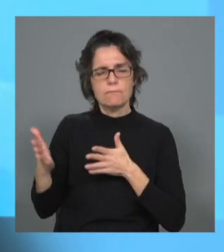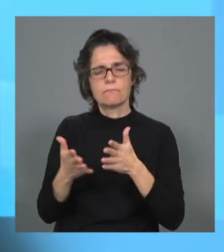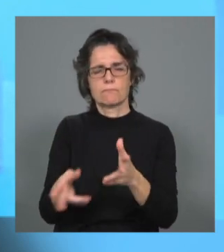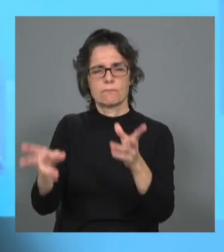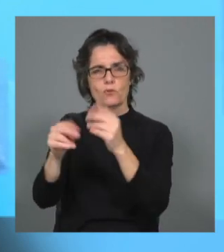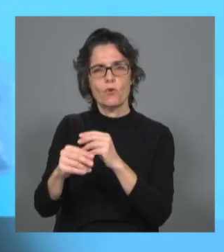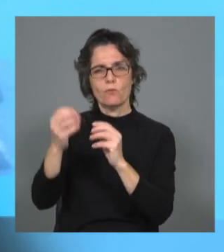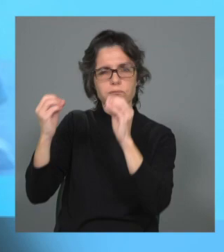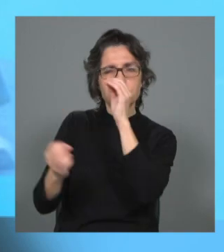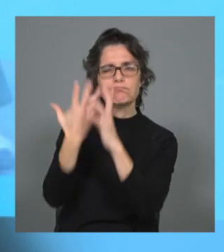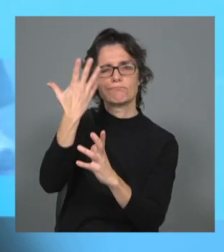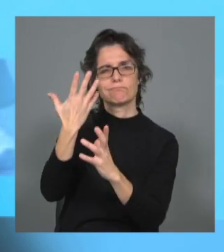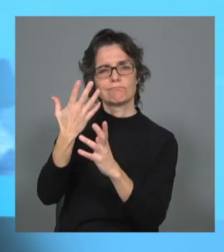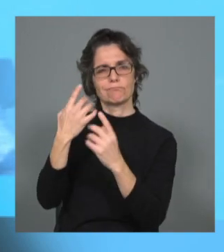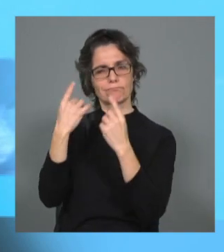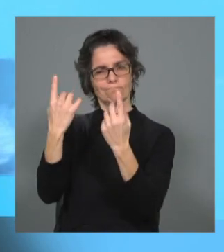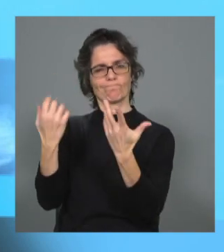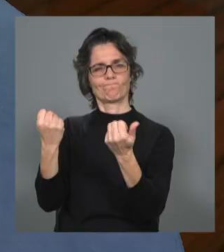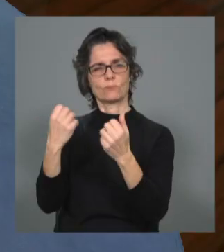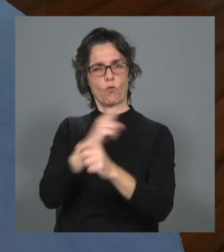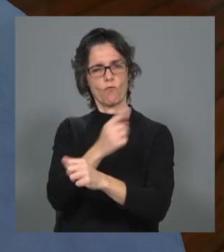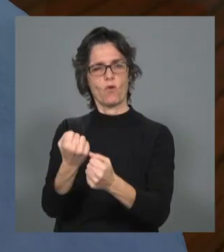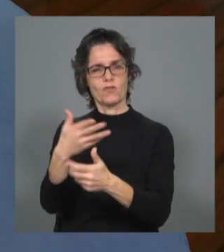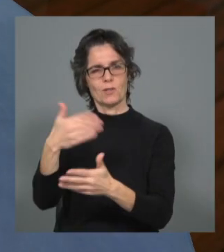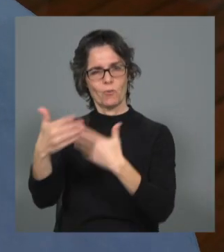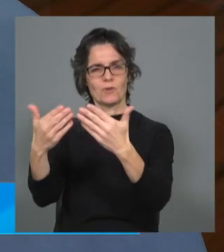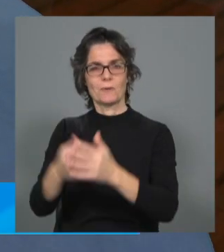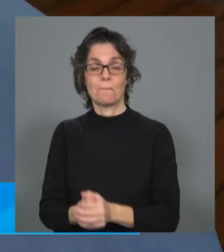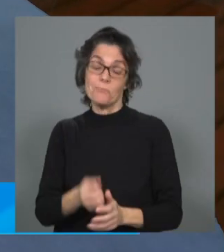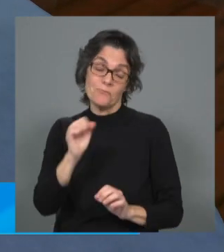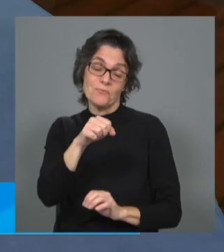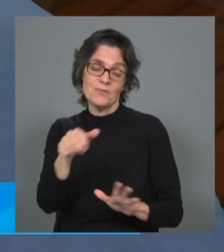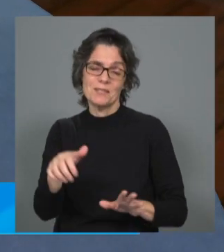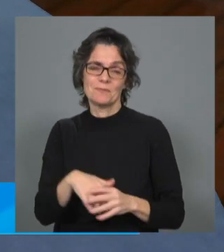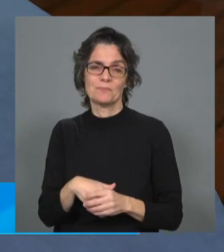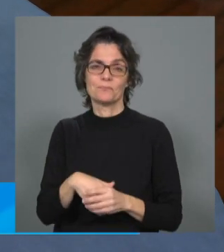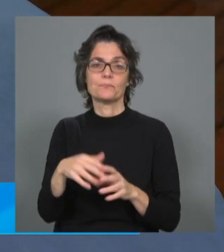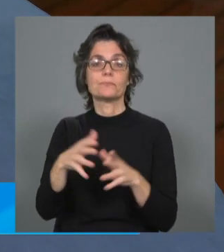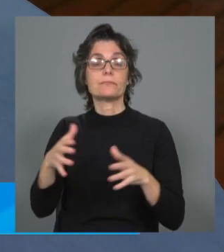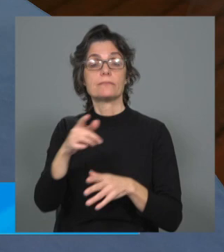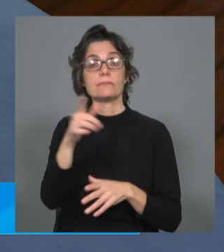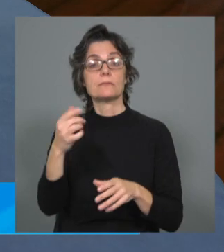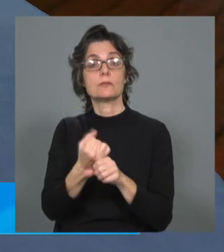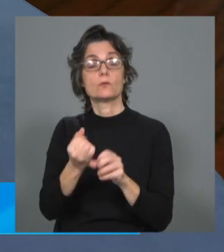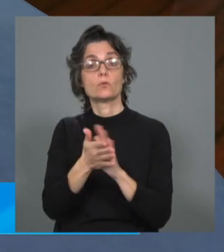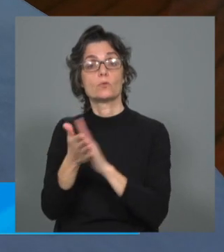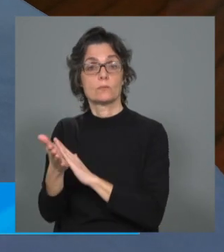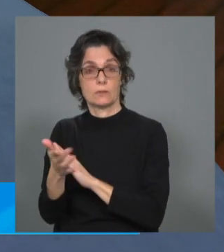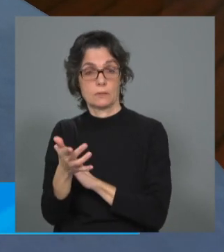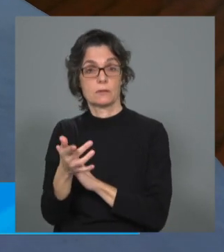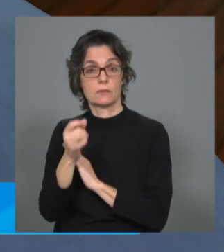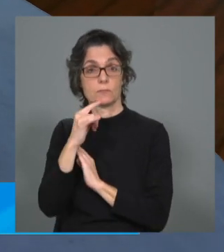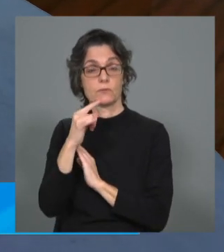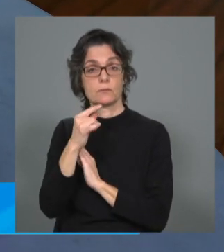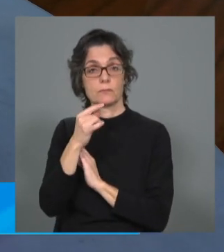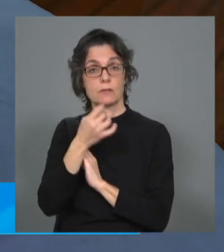sua criatividade e ousadia, não é? Sim, costuma dizer-se, e é verdade, que a maioria dos empregos que hão de dar emprego às pessoas